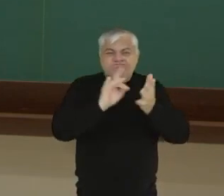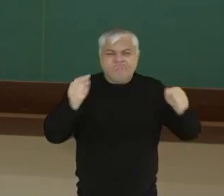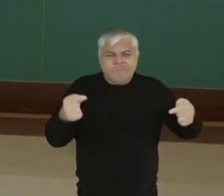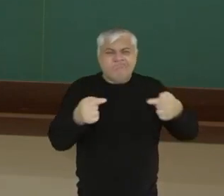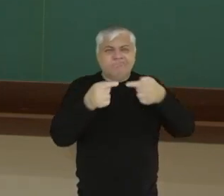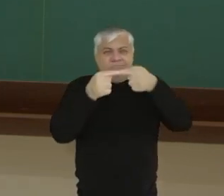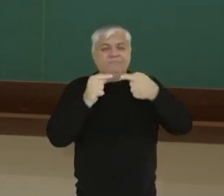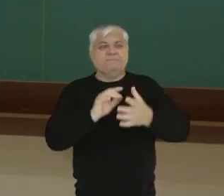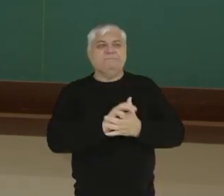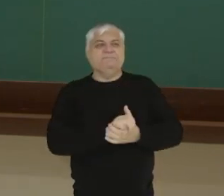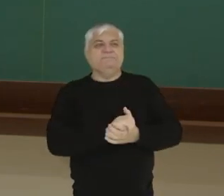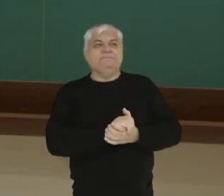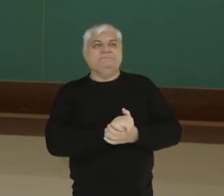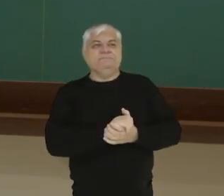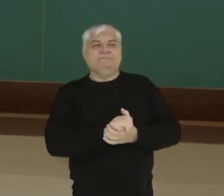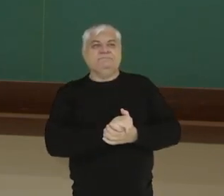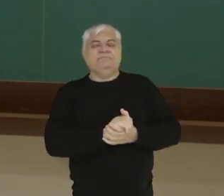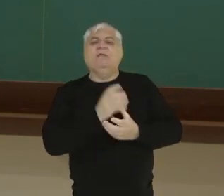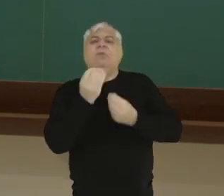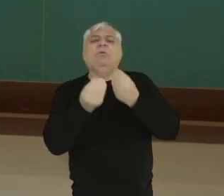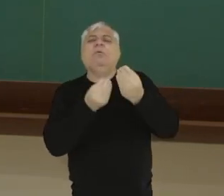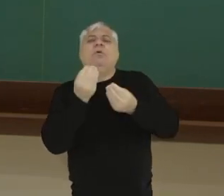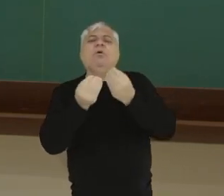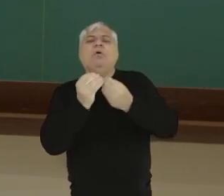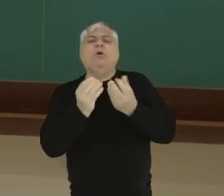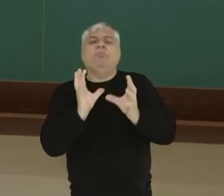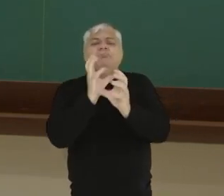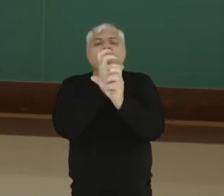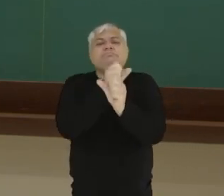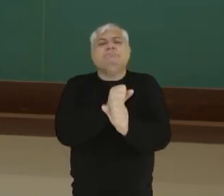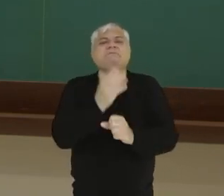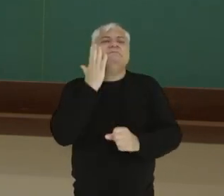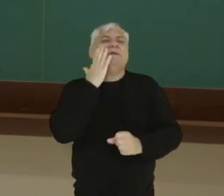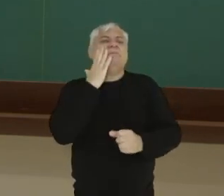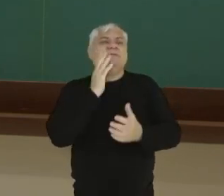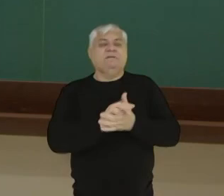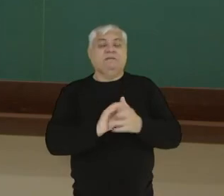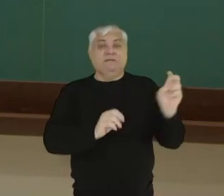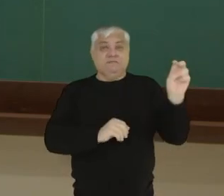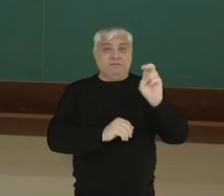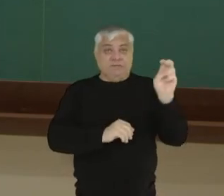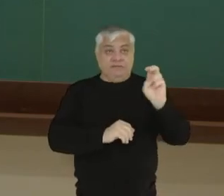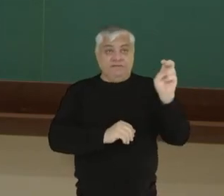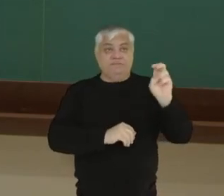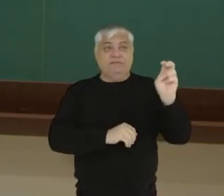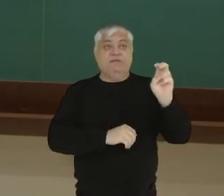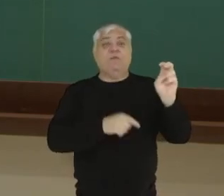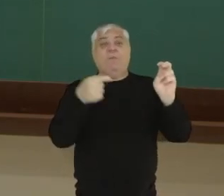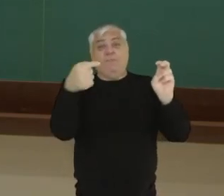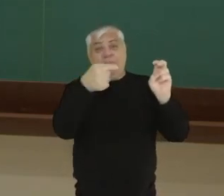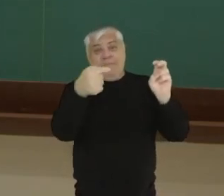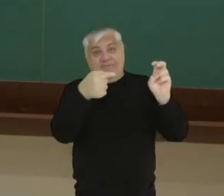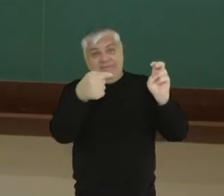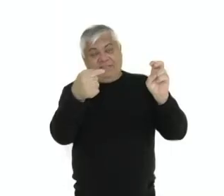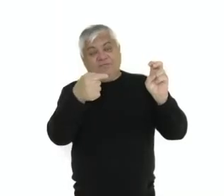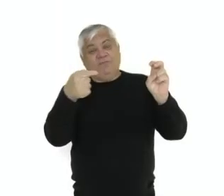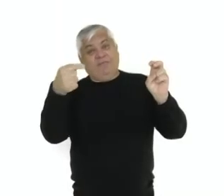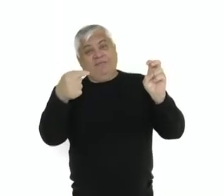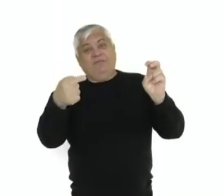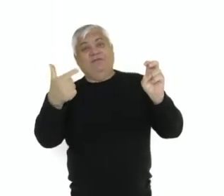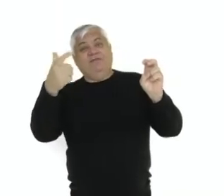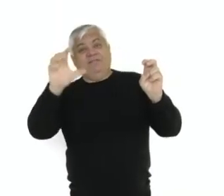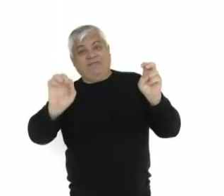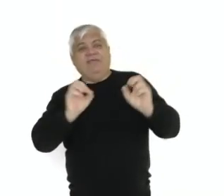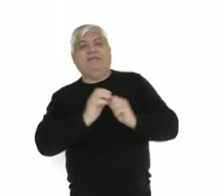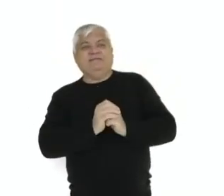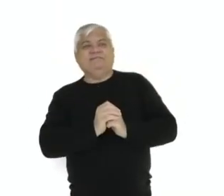valores. Como é que eu vou calcular a amplitude, então? 55 graus menos menos 10 vai